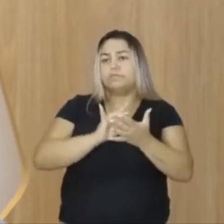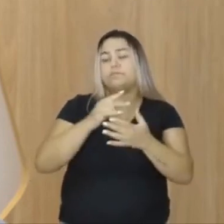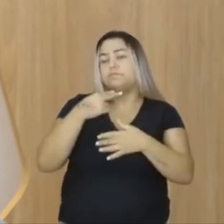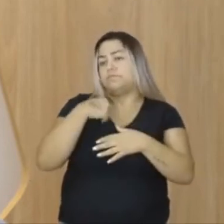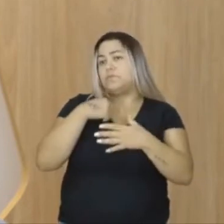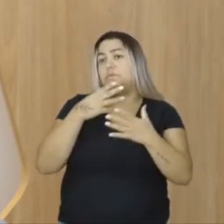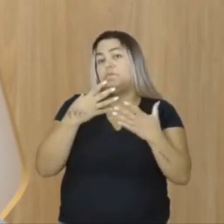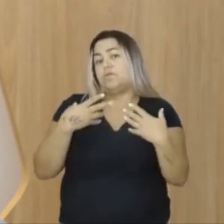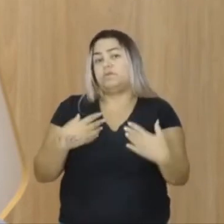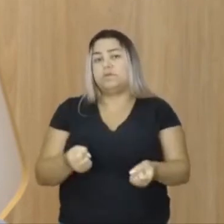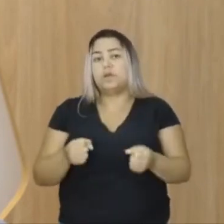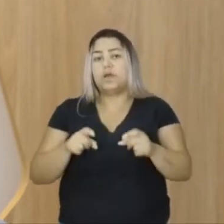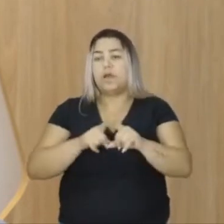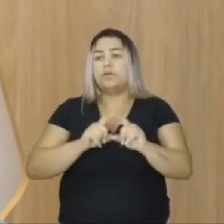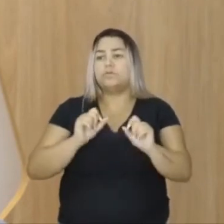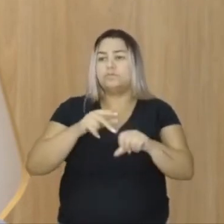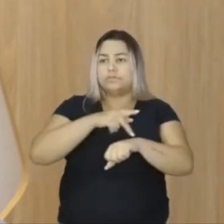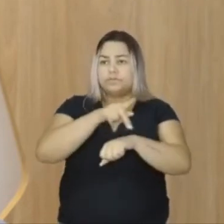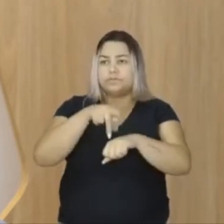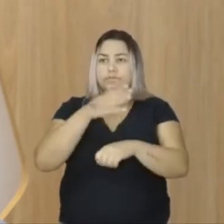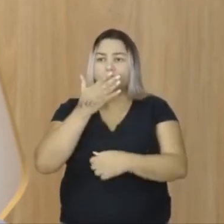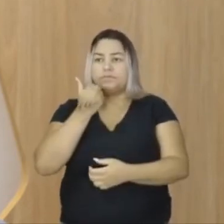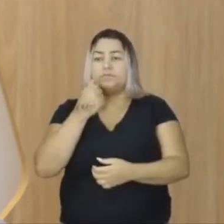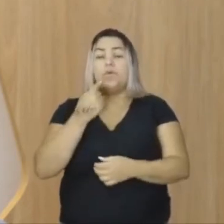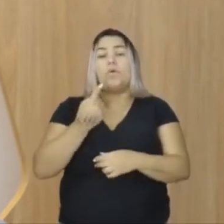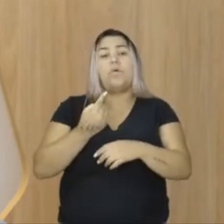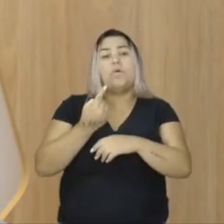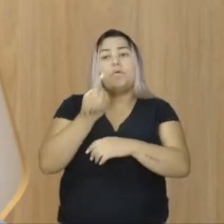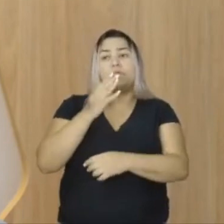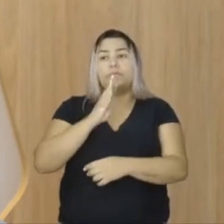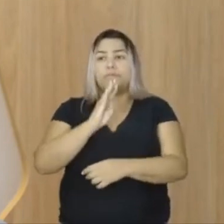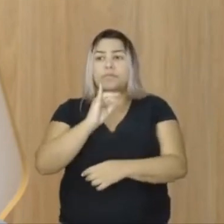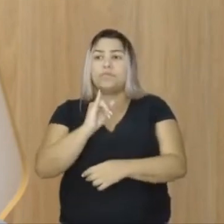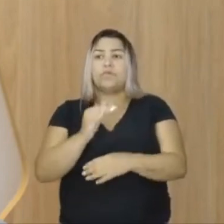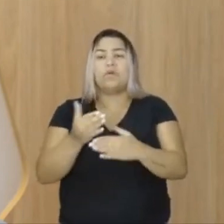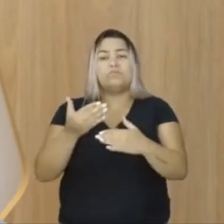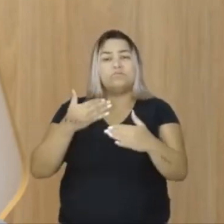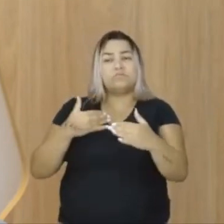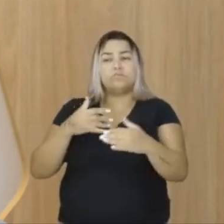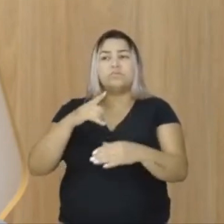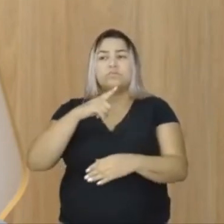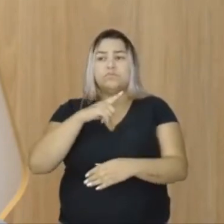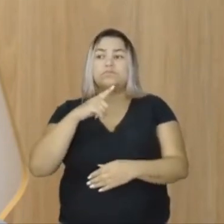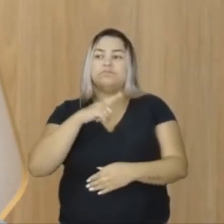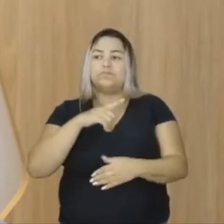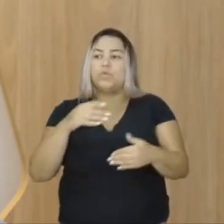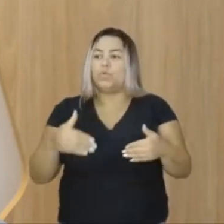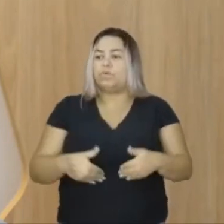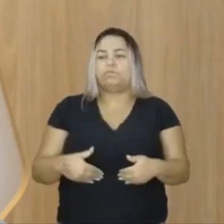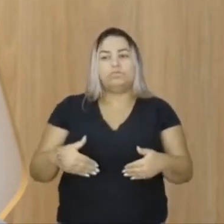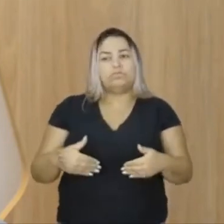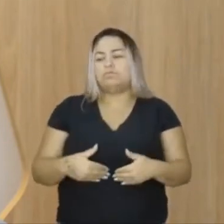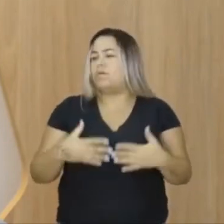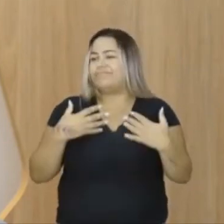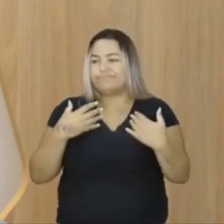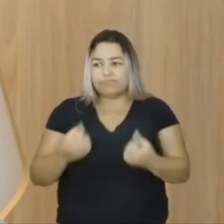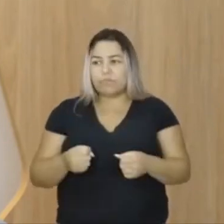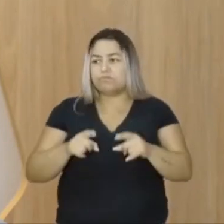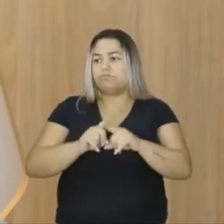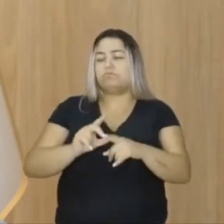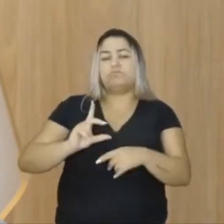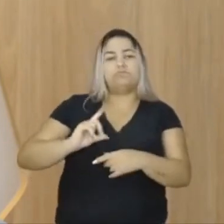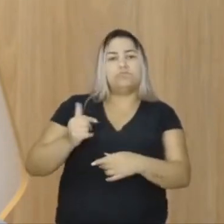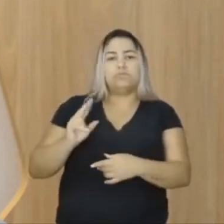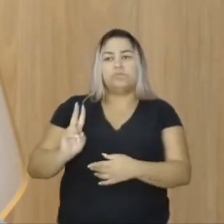admitir que um país que ajuda a alimentar 1 bilhão de pessoas deixa alguém para trás passando fome. Isso é inaceitável. Isso é uma